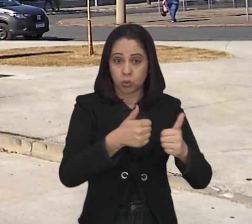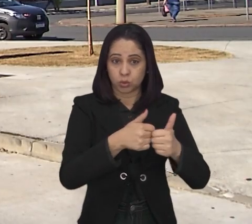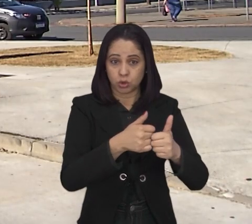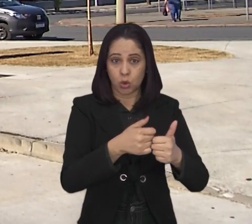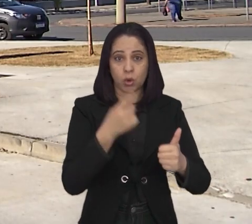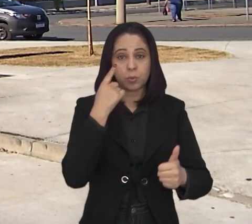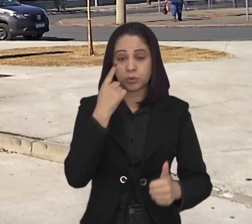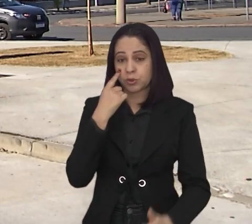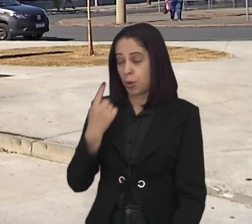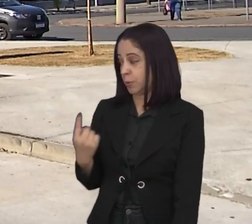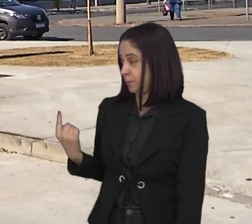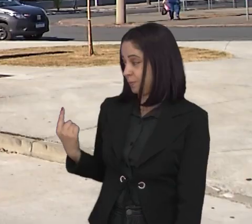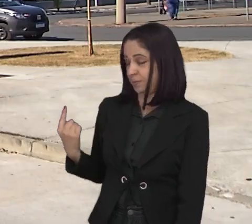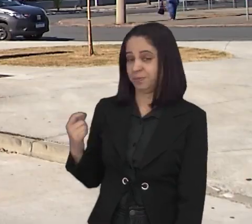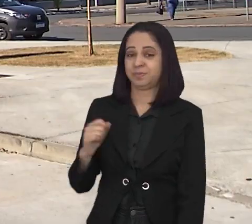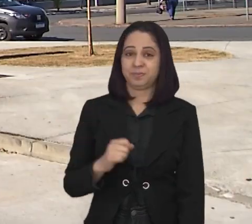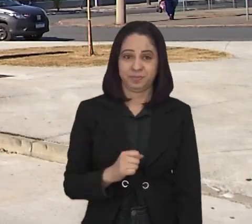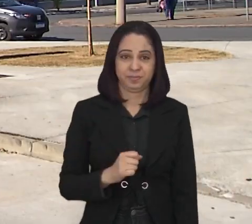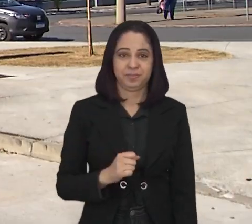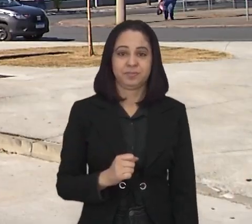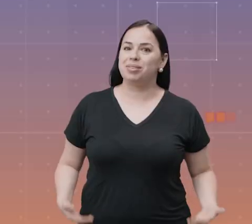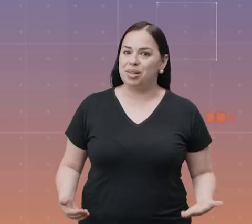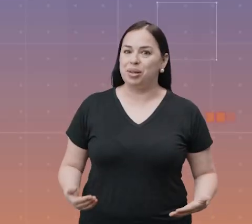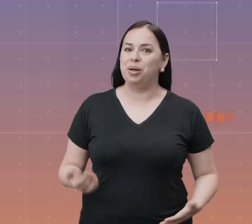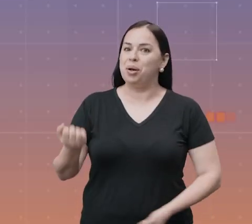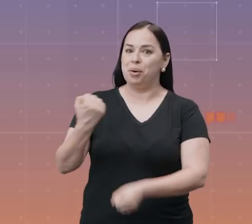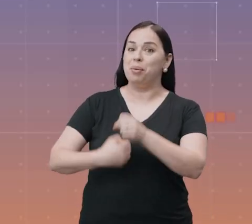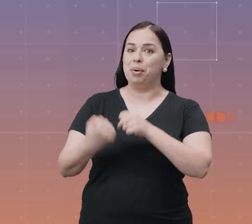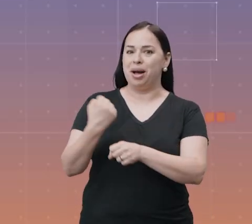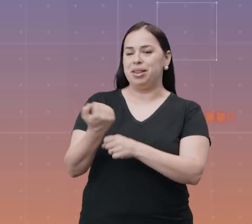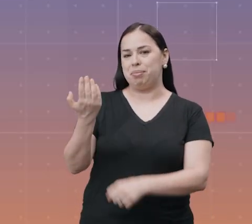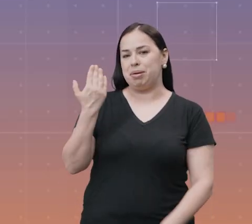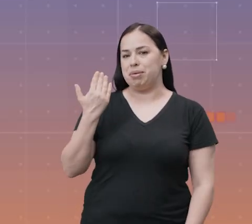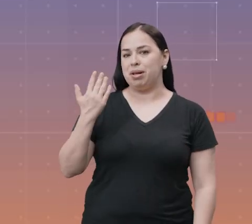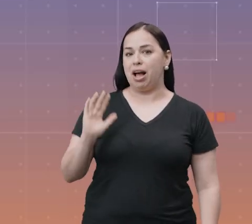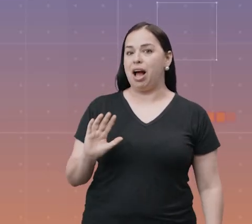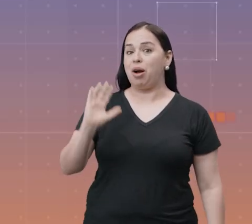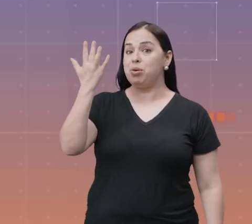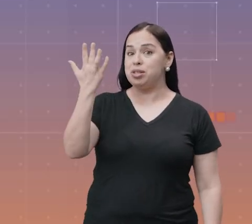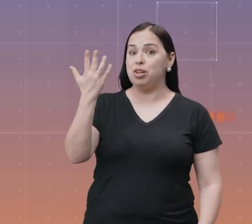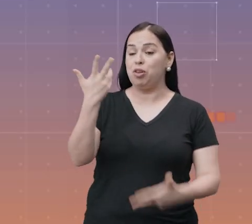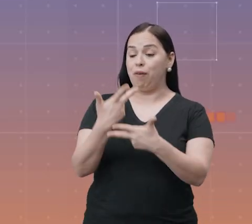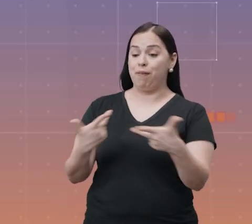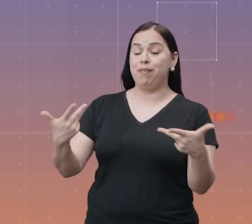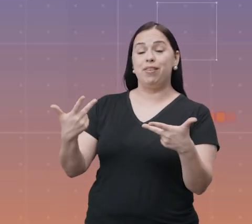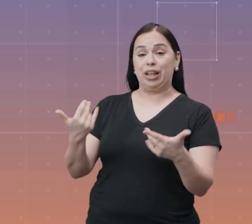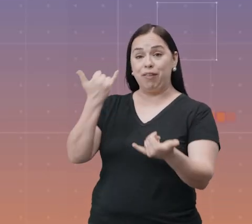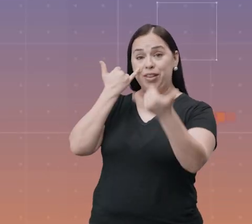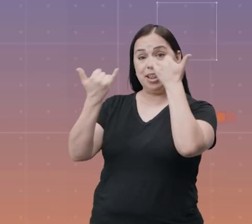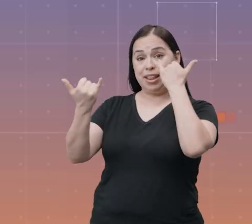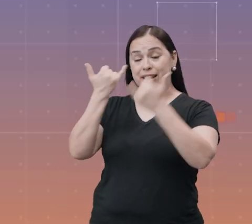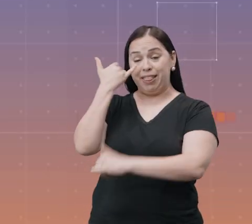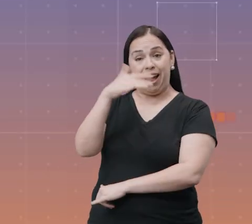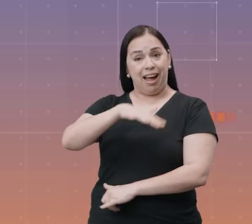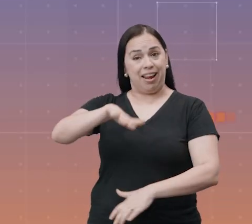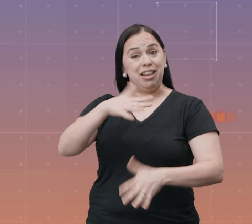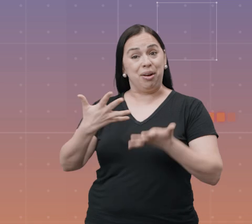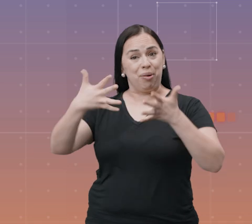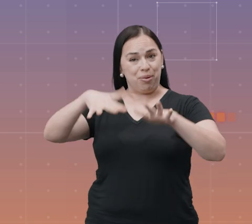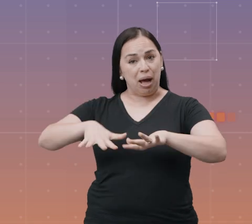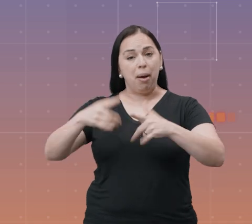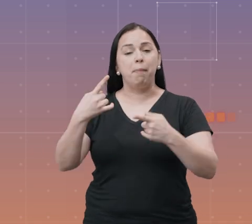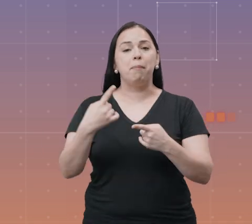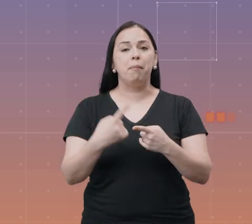já acontece com esse novo sistema. E 2024 trouxe outra novidade, agora na área da